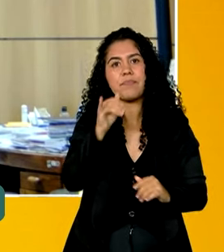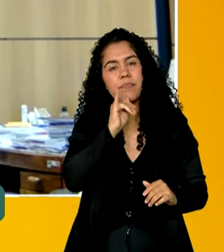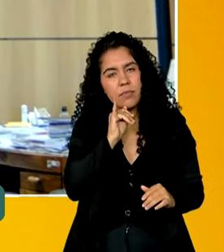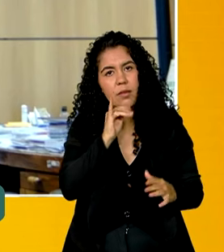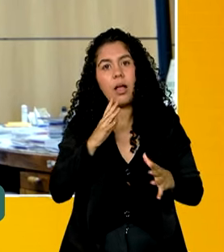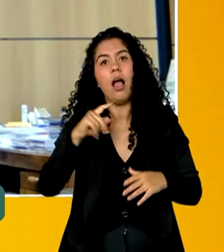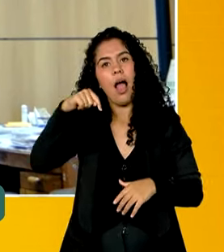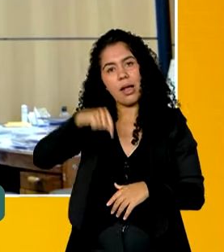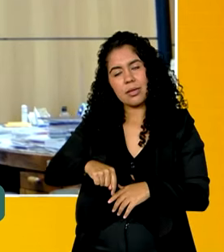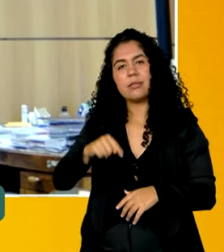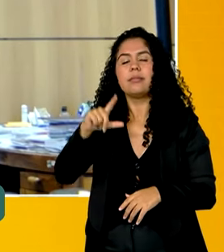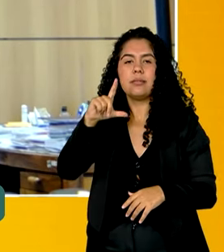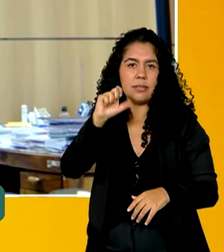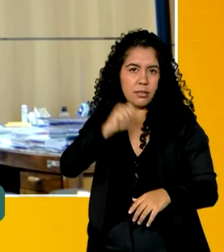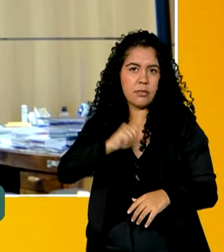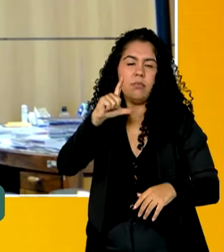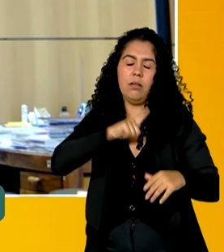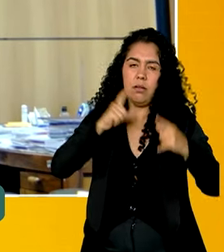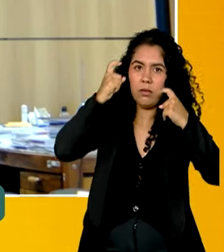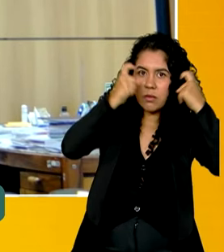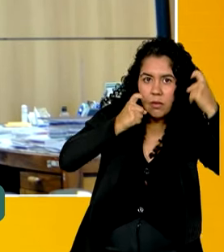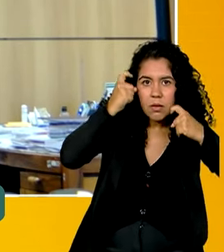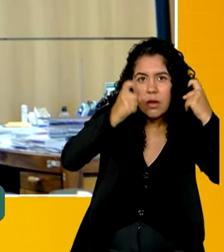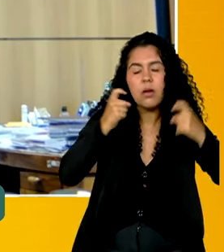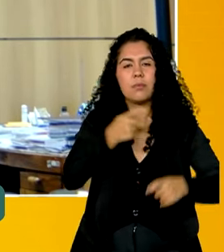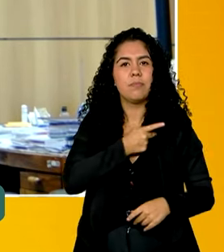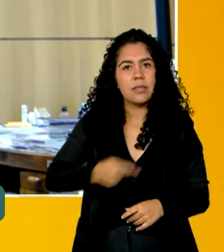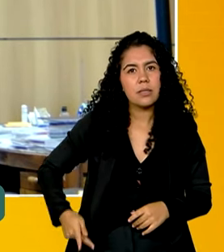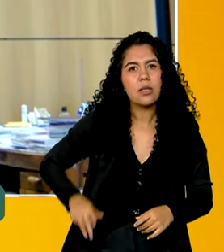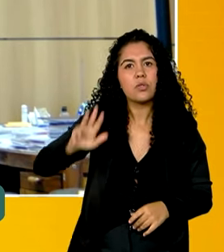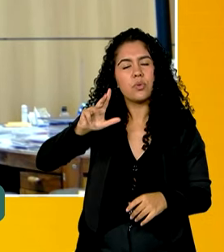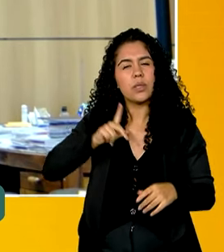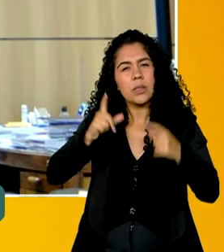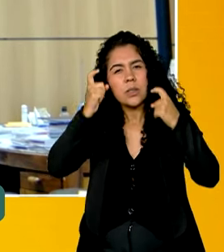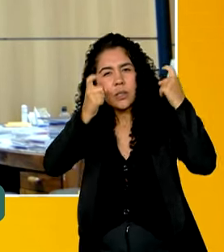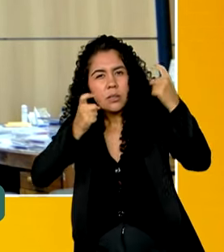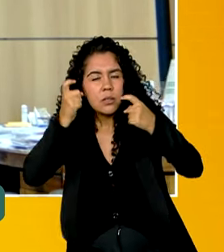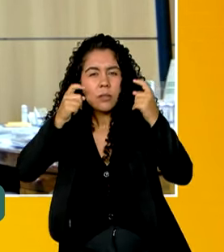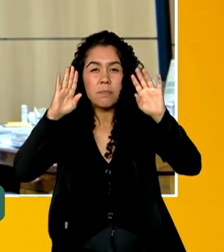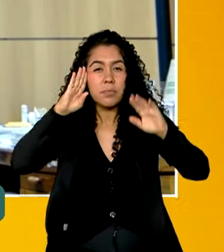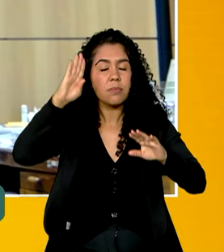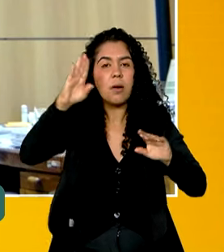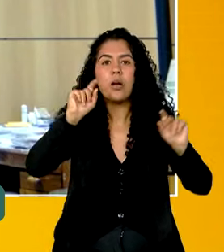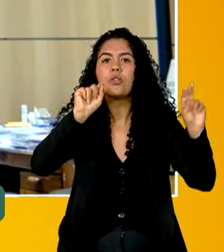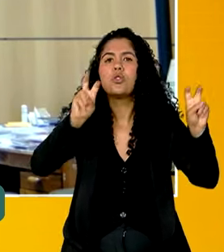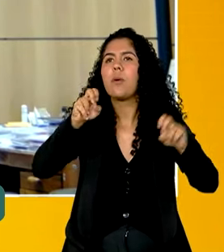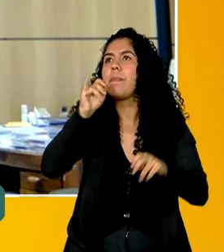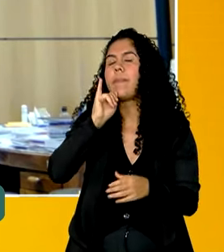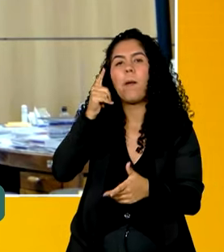que o presidente Lula, com a sua sensibilidade aguçada que tem, para pensar um grande